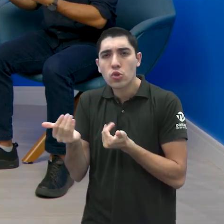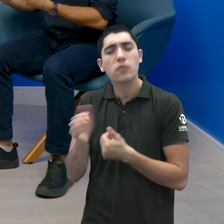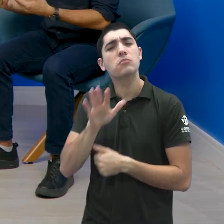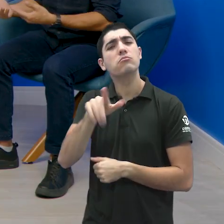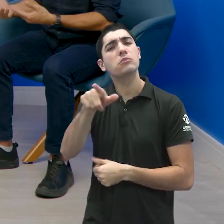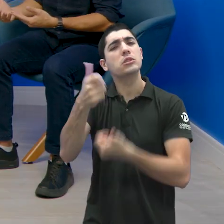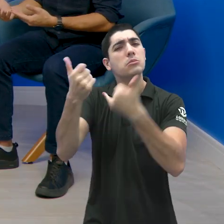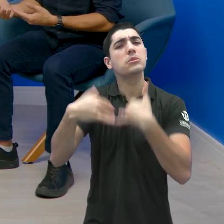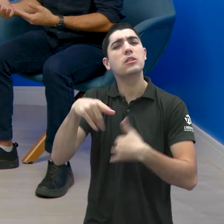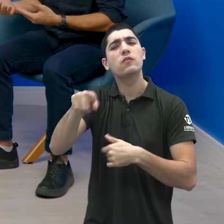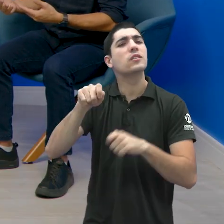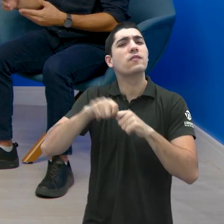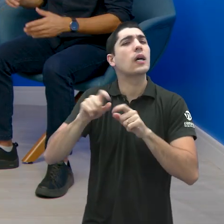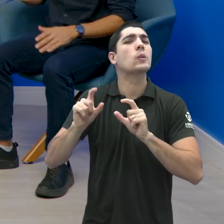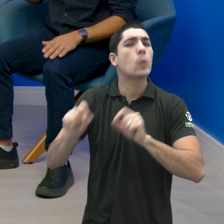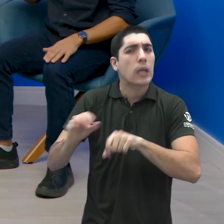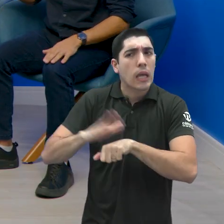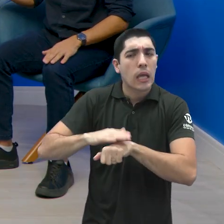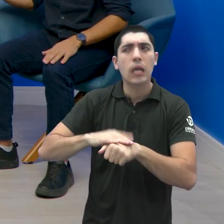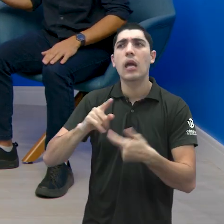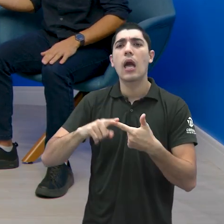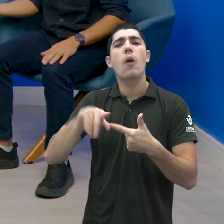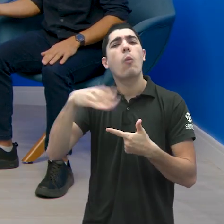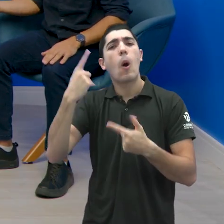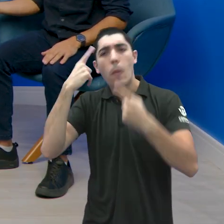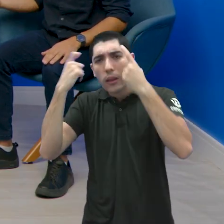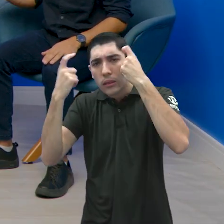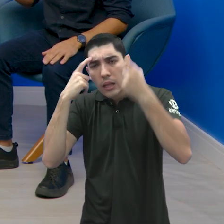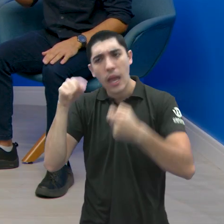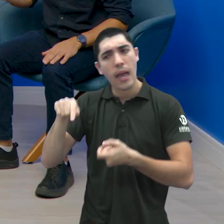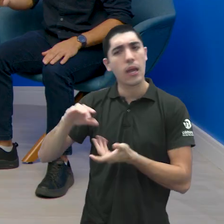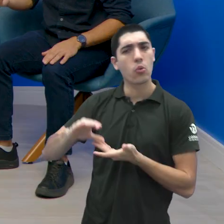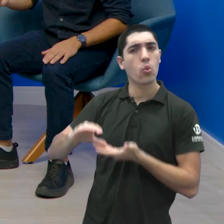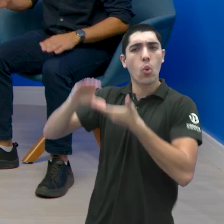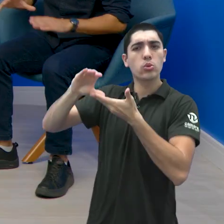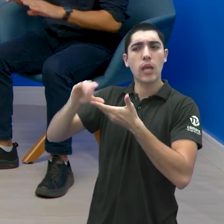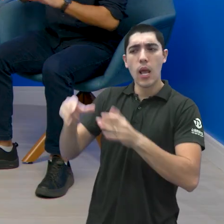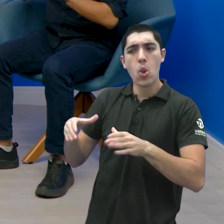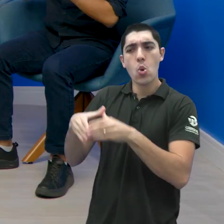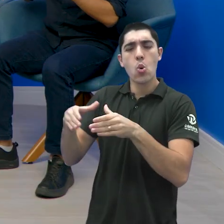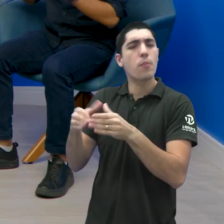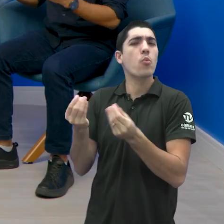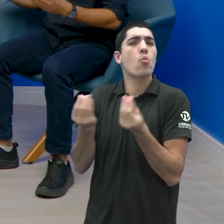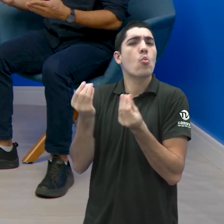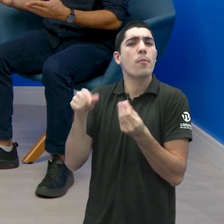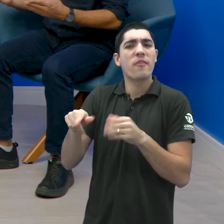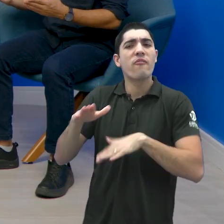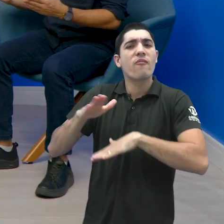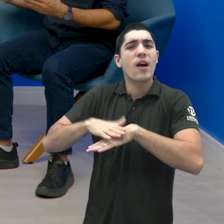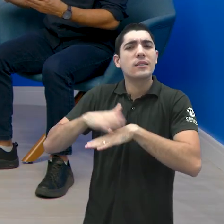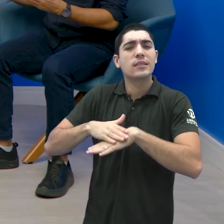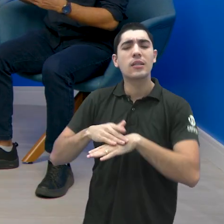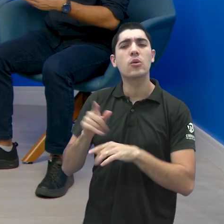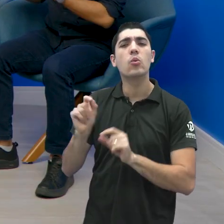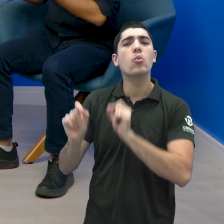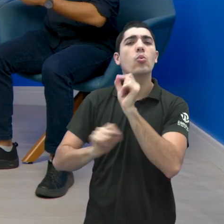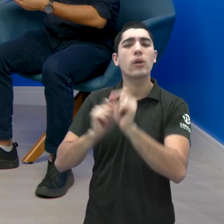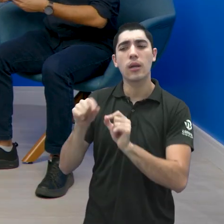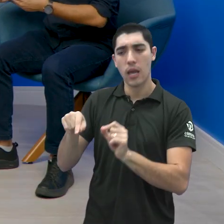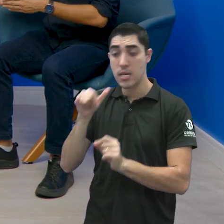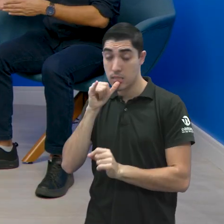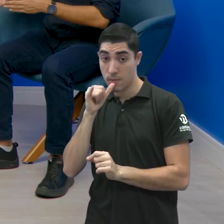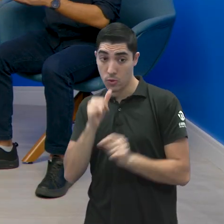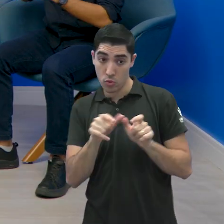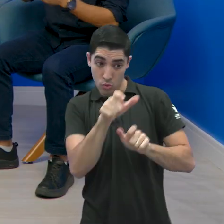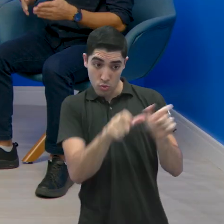suas atribuições, quais tipos de ideias você pode levar até o Conselho. Como funciona toda esse